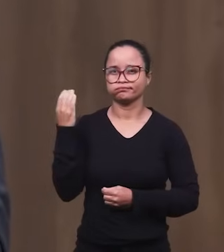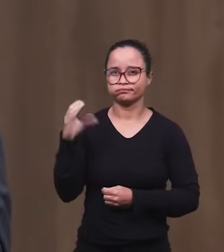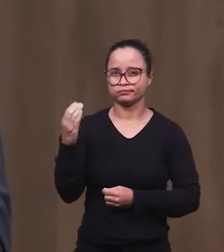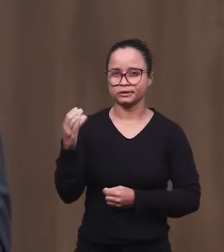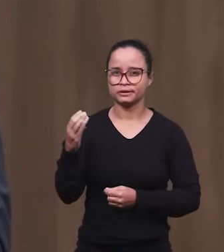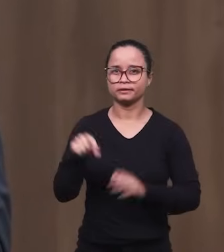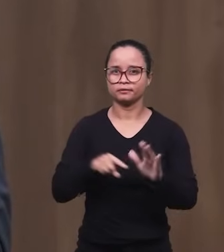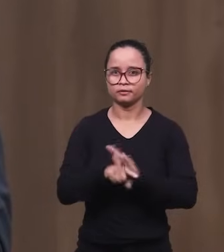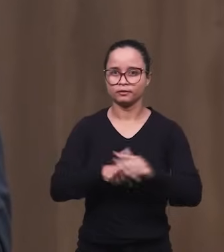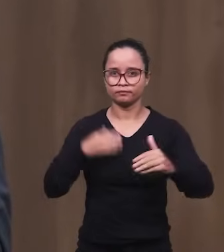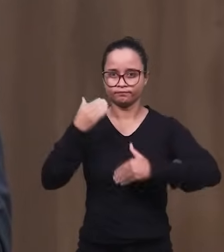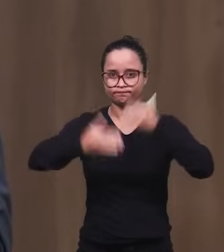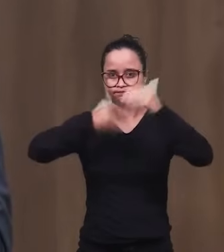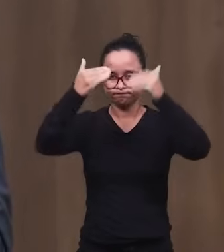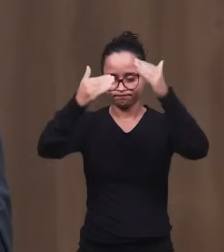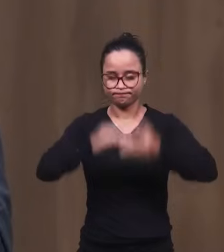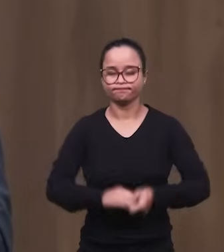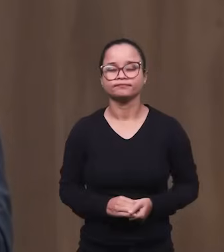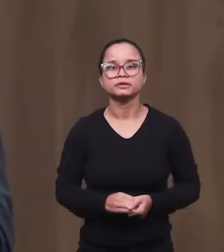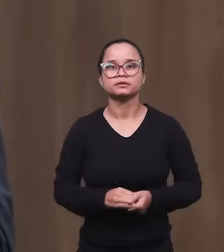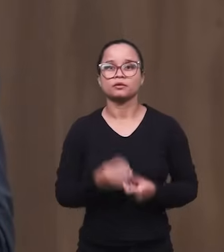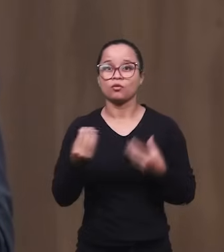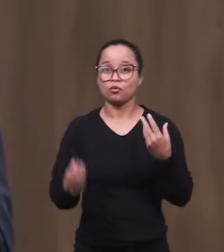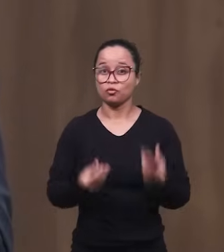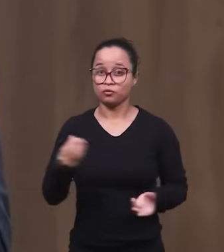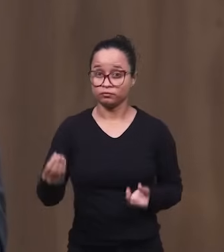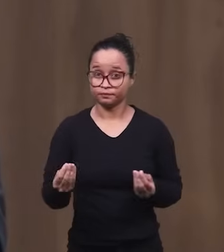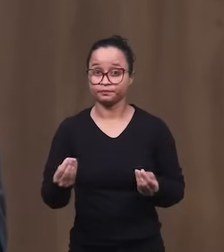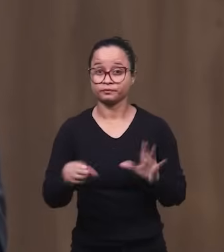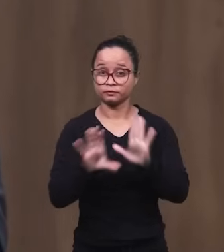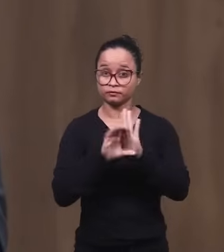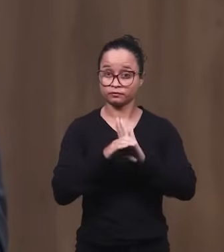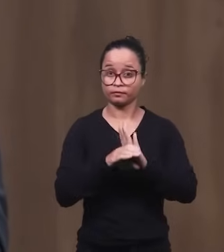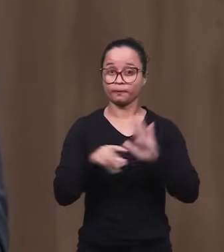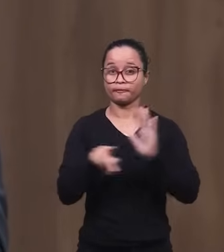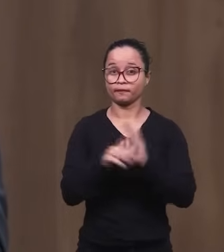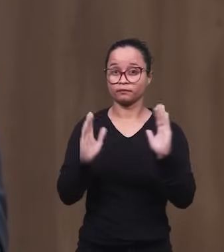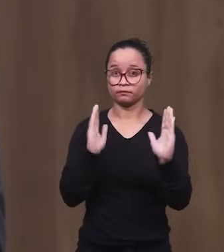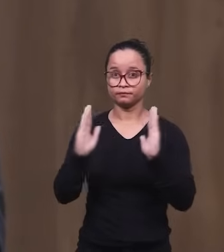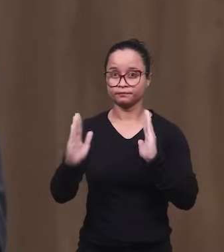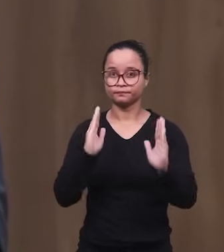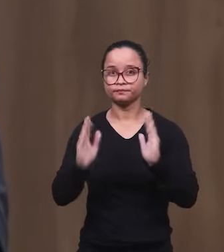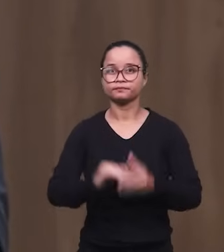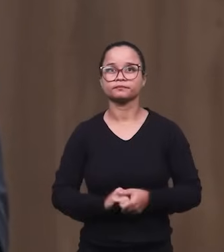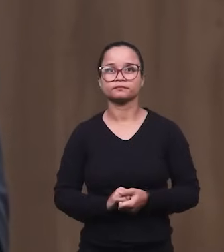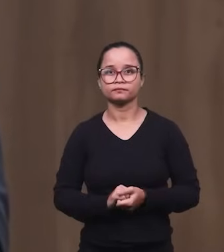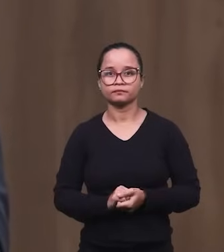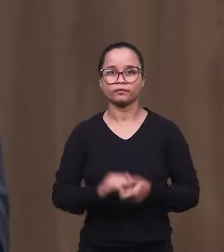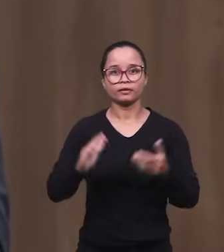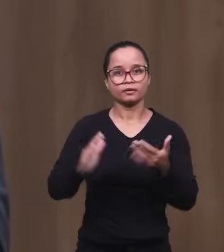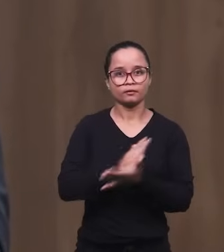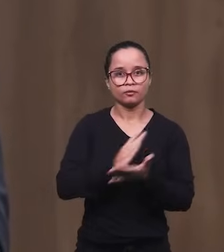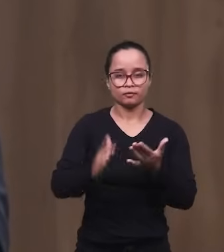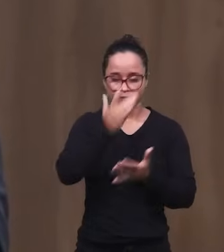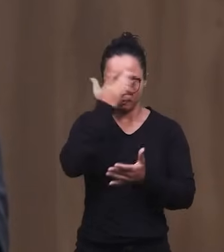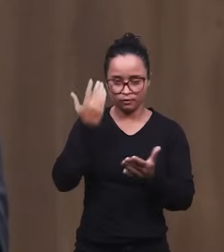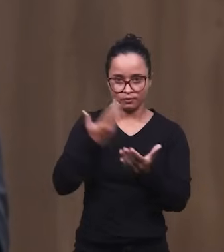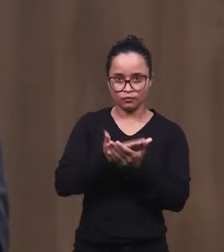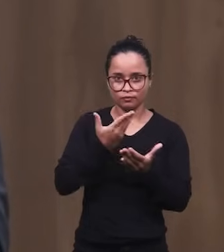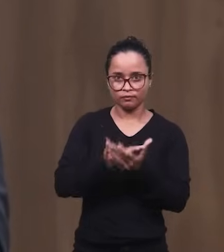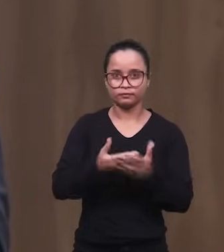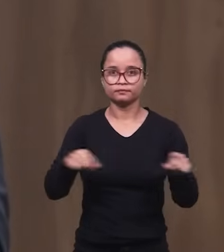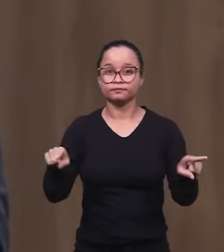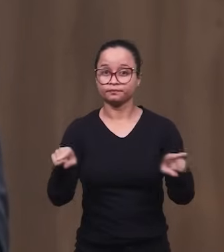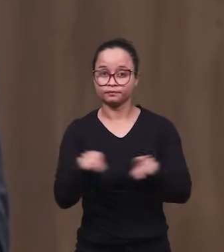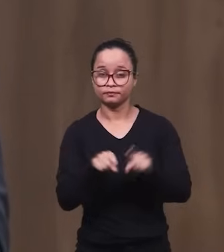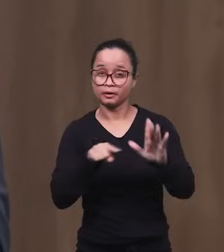ciência evoluiu a respeito da concepção deste conceito, que é o tempo, também sobre alguns estudiosos